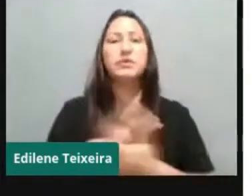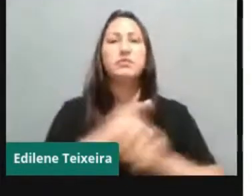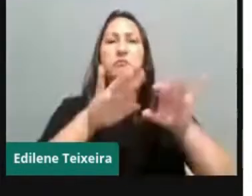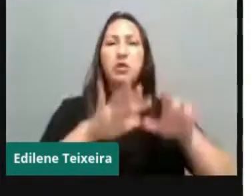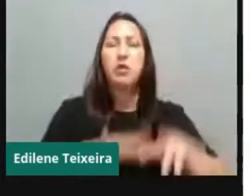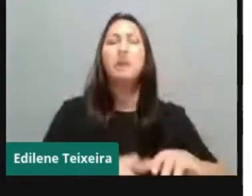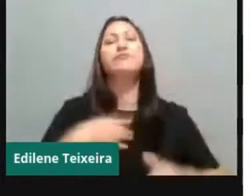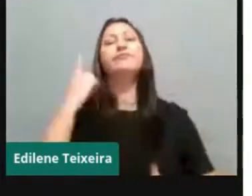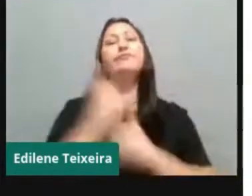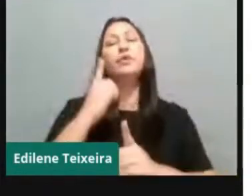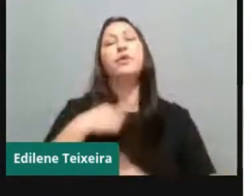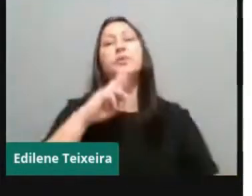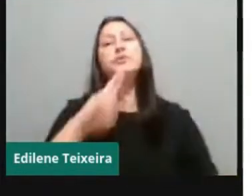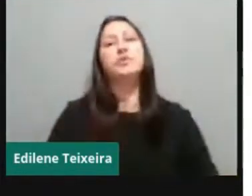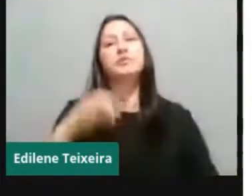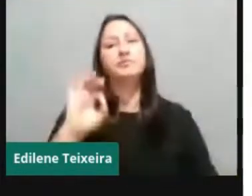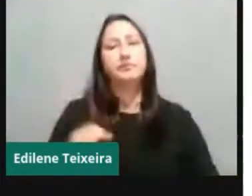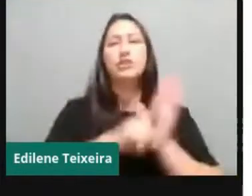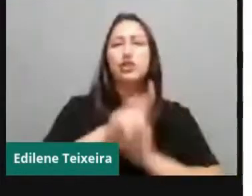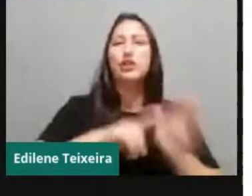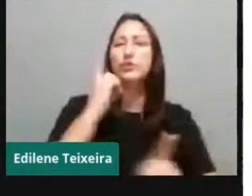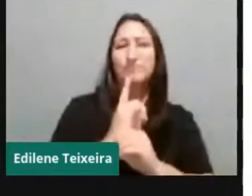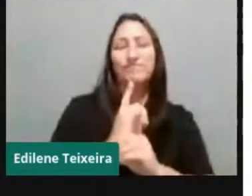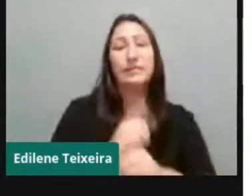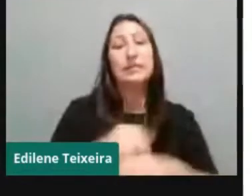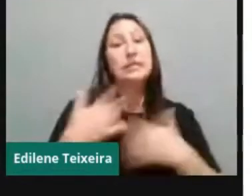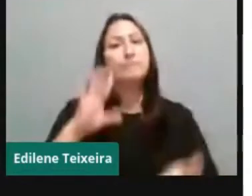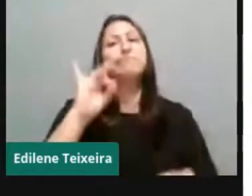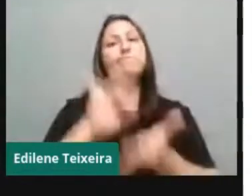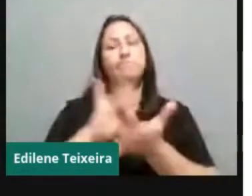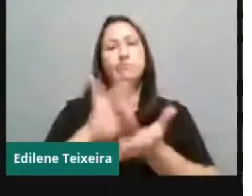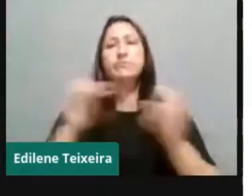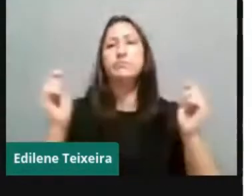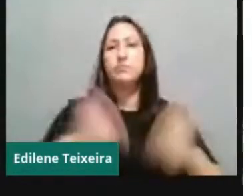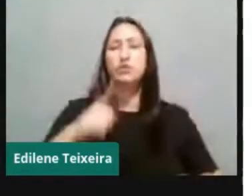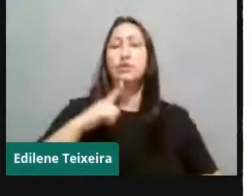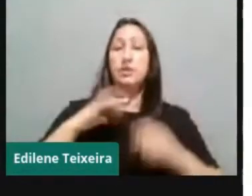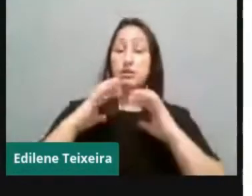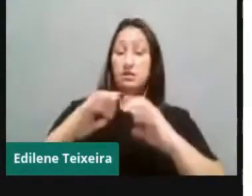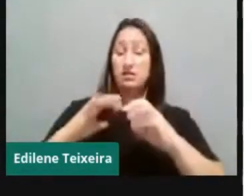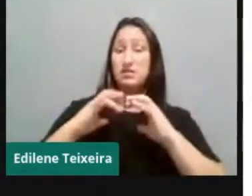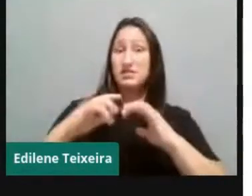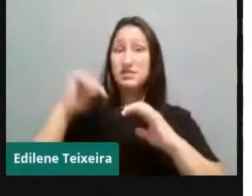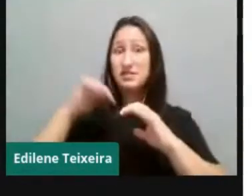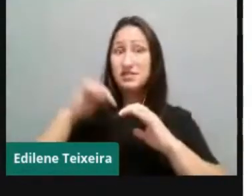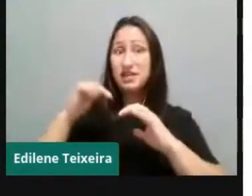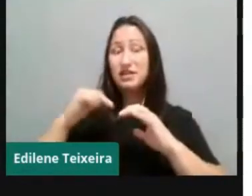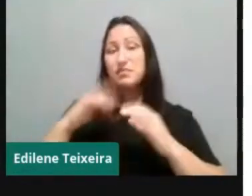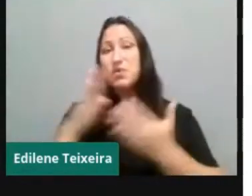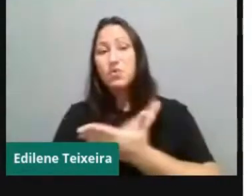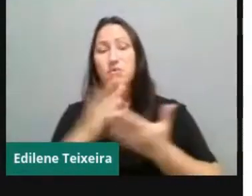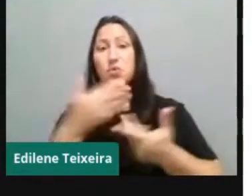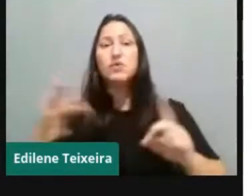que realmente poderia ter alguma coisa ali no cérebro desses adolescentes que sinalizava vulnerabilidade. Tá, agora